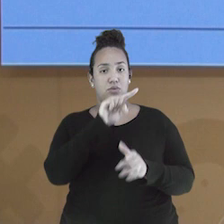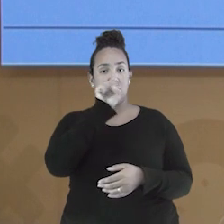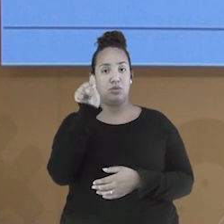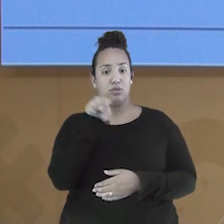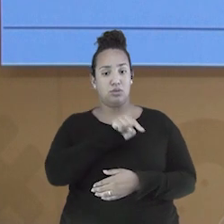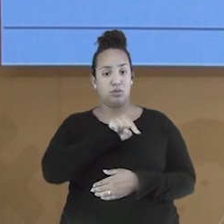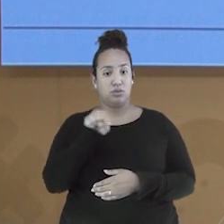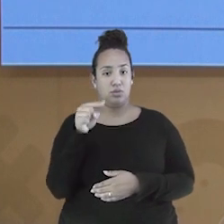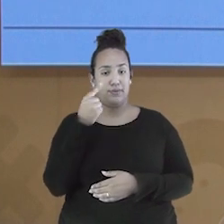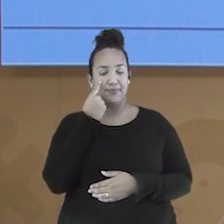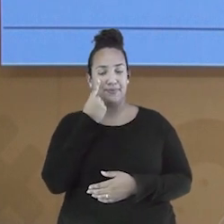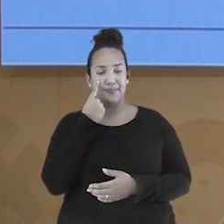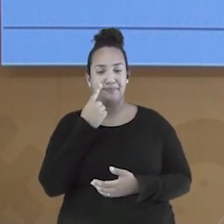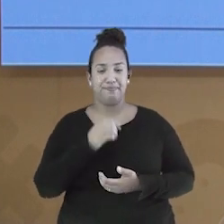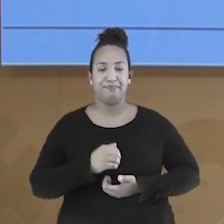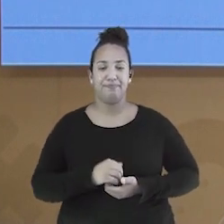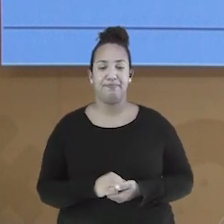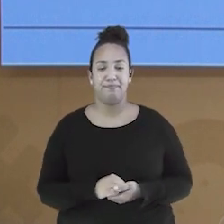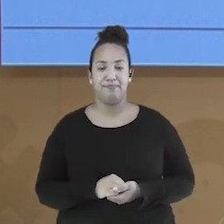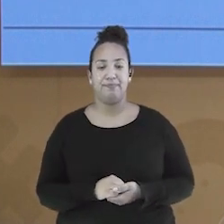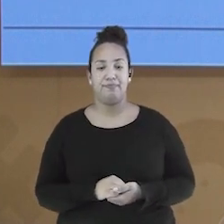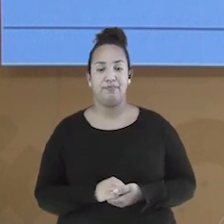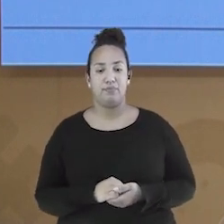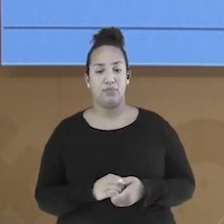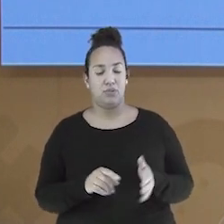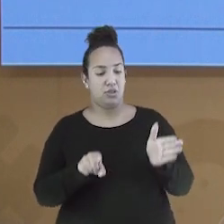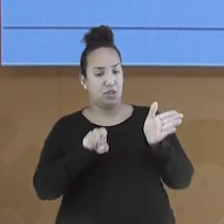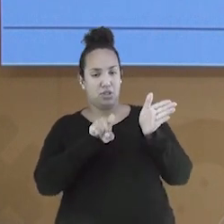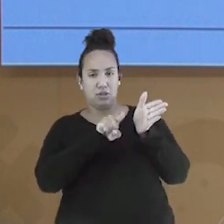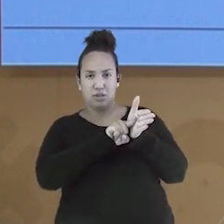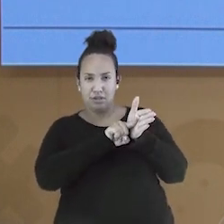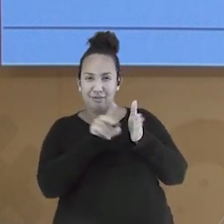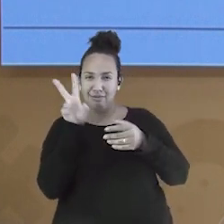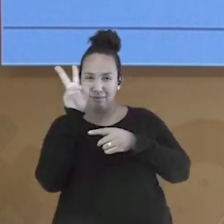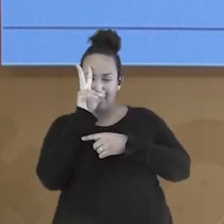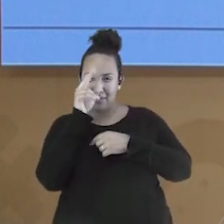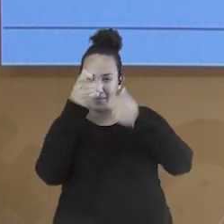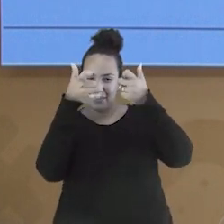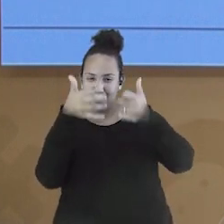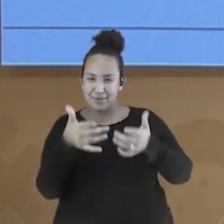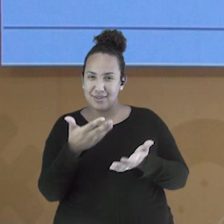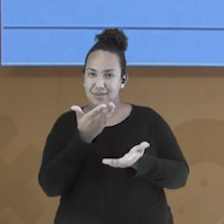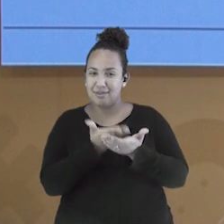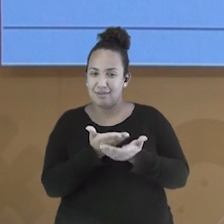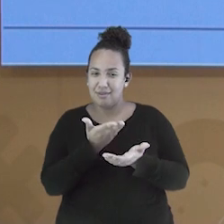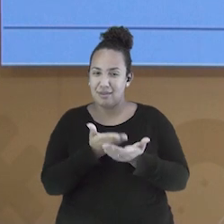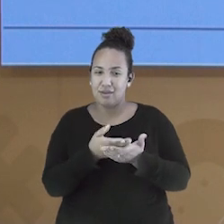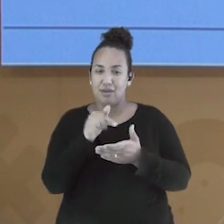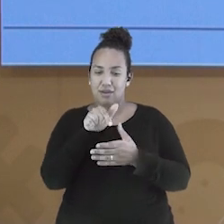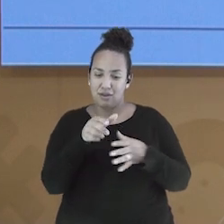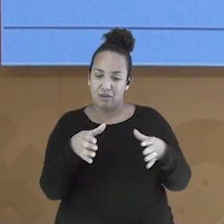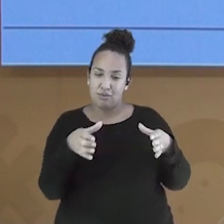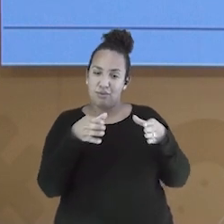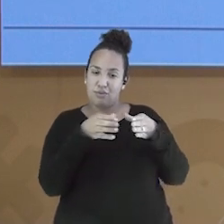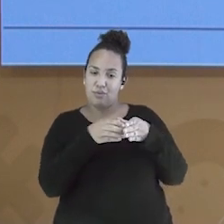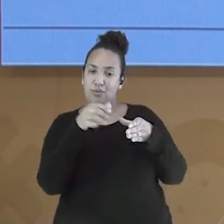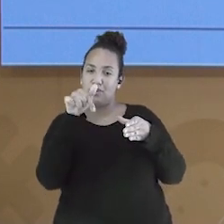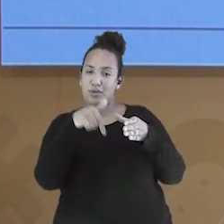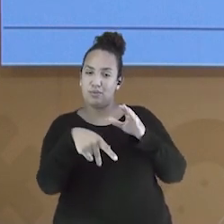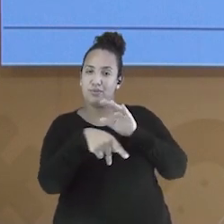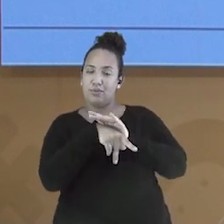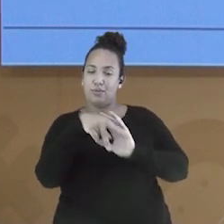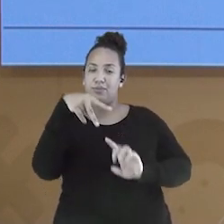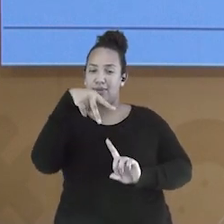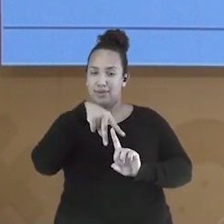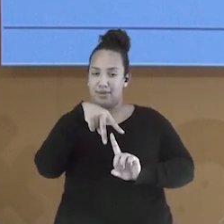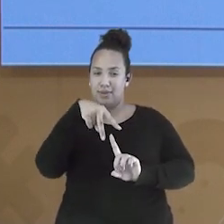observar. O sinal de negativo que falamos lá no começo da aula faz parte desse novo conjunto que estamos